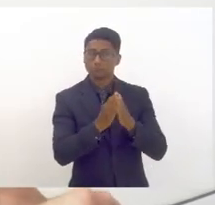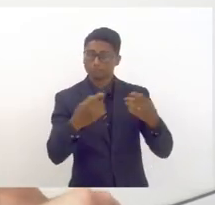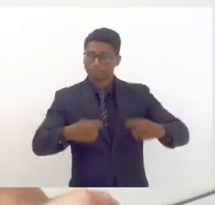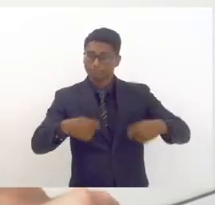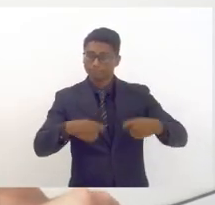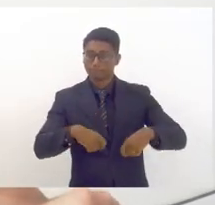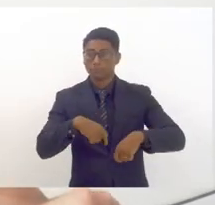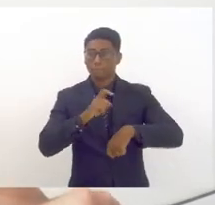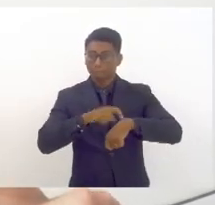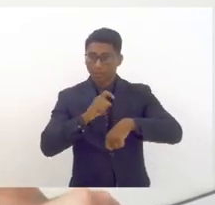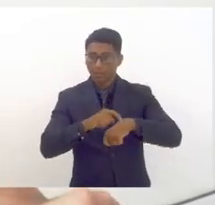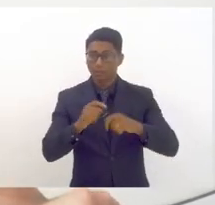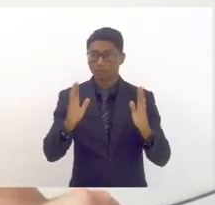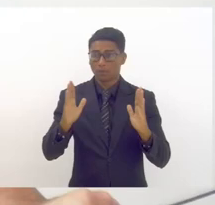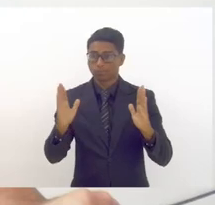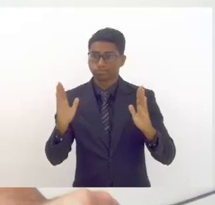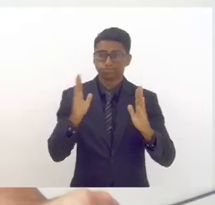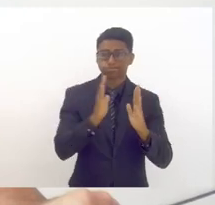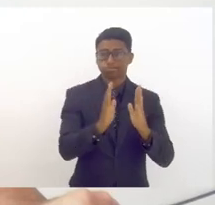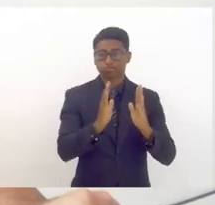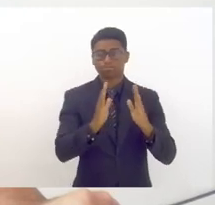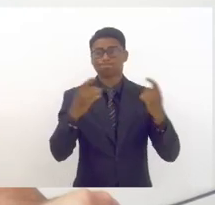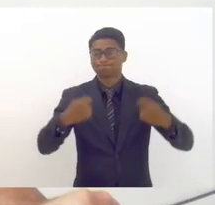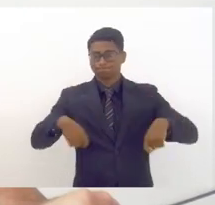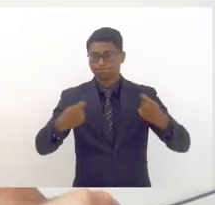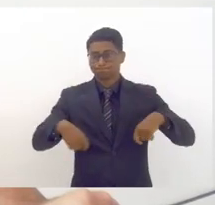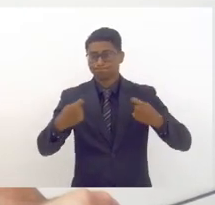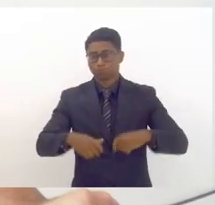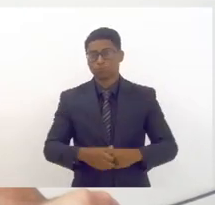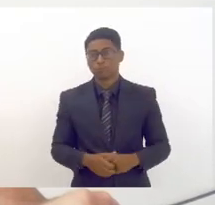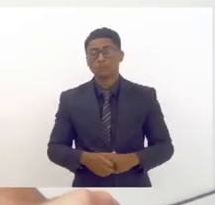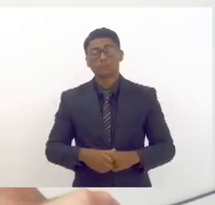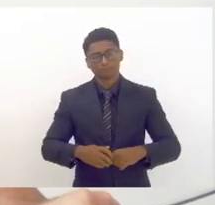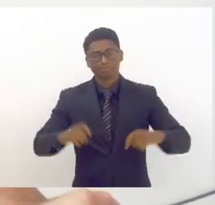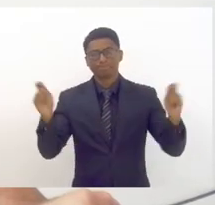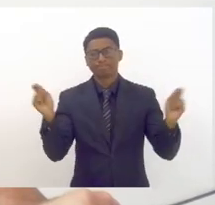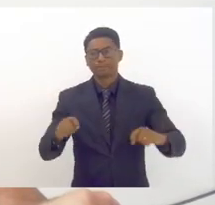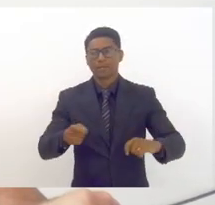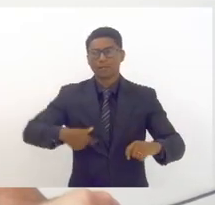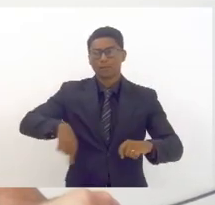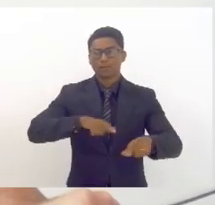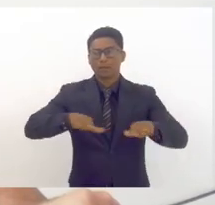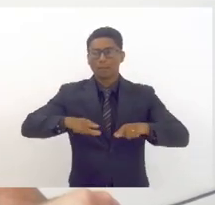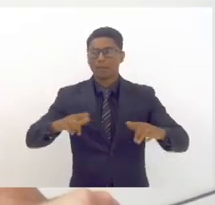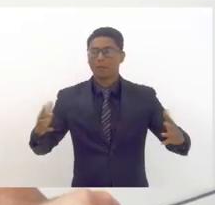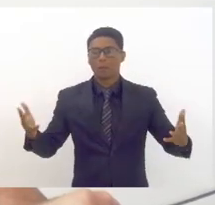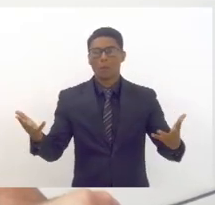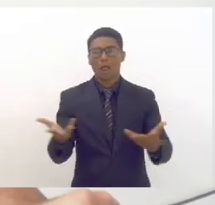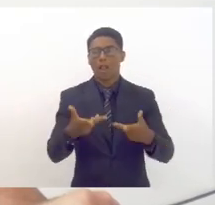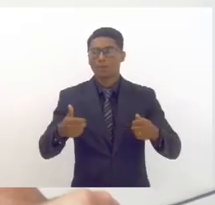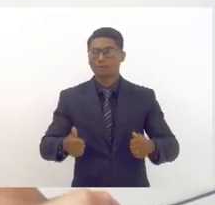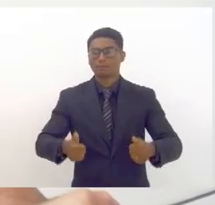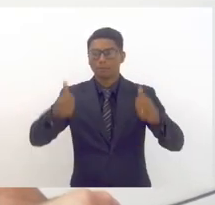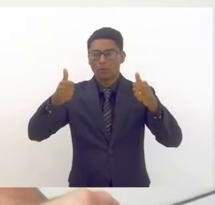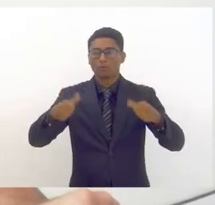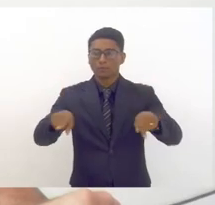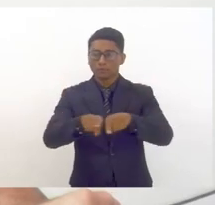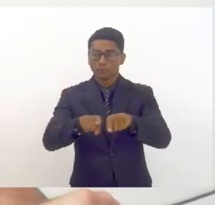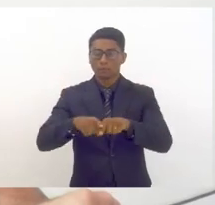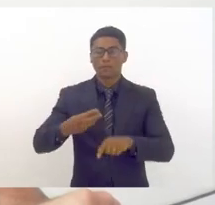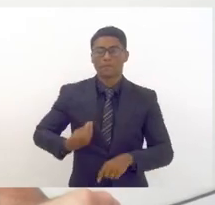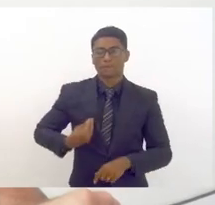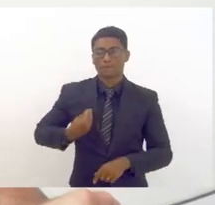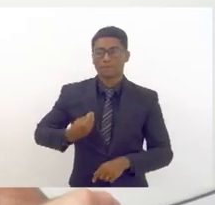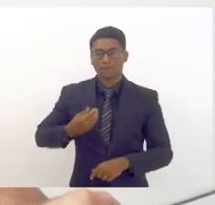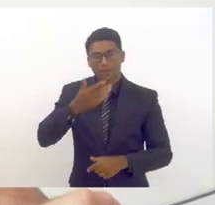prazo possível esse serviço, nós estaremos, obviamente, melhorando a qualidade do nosso trabalho, dos nossos serviços, e salvando muitas vidas.